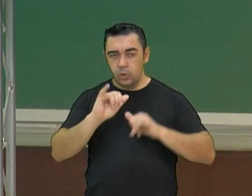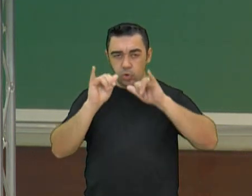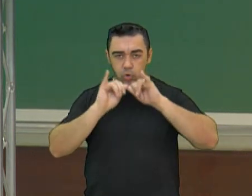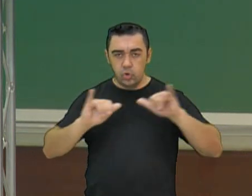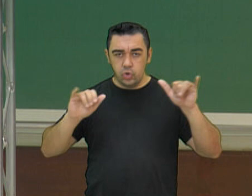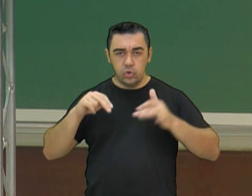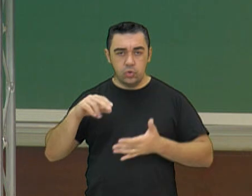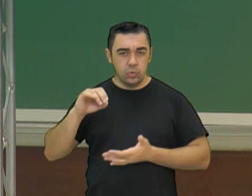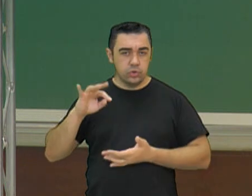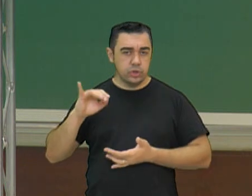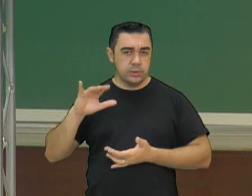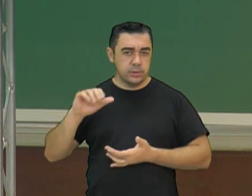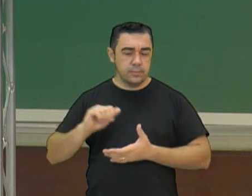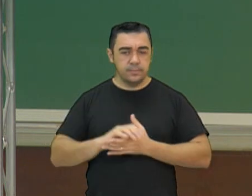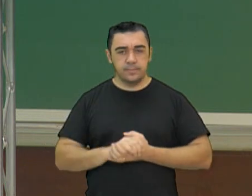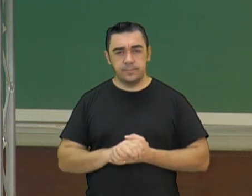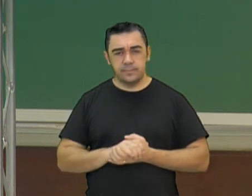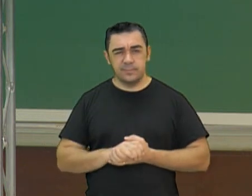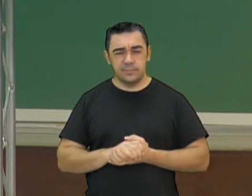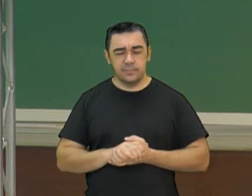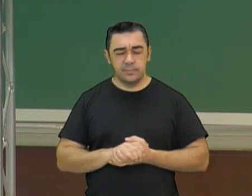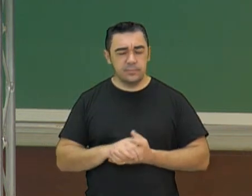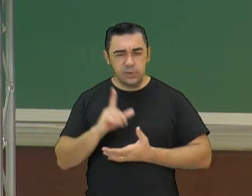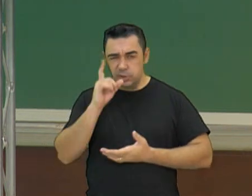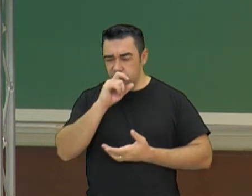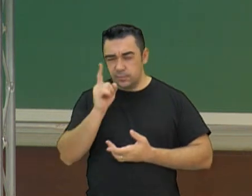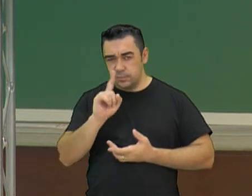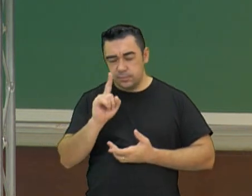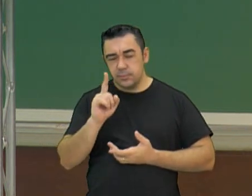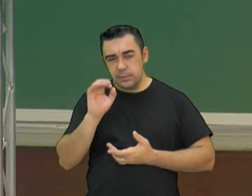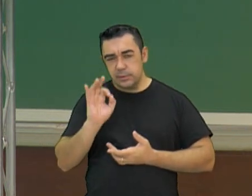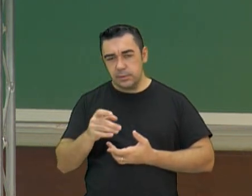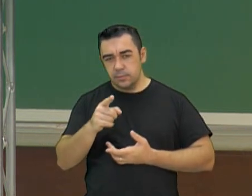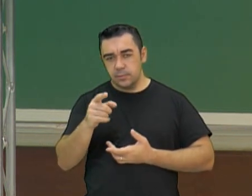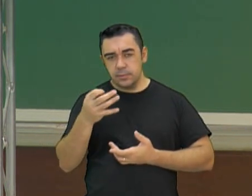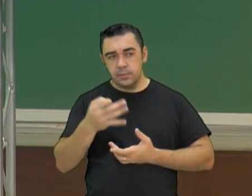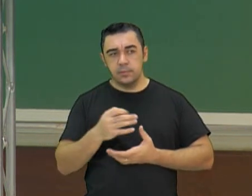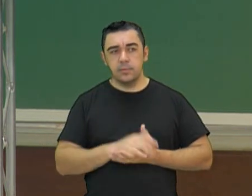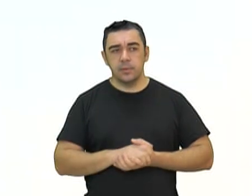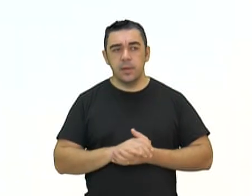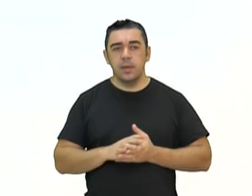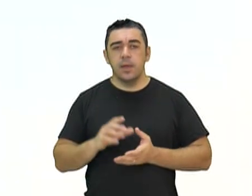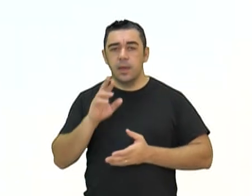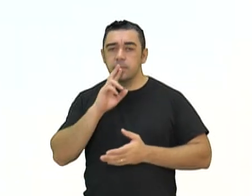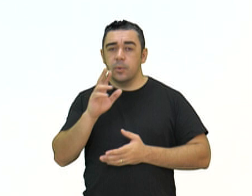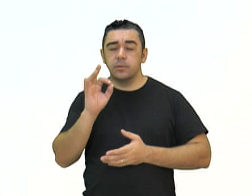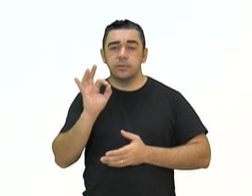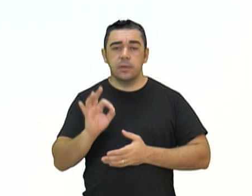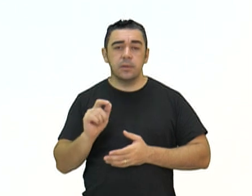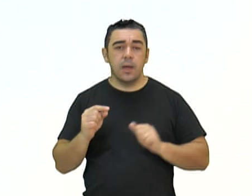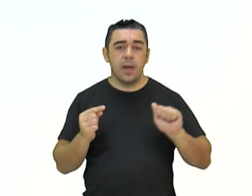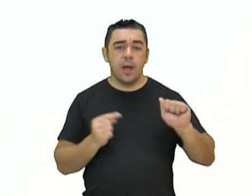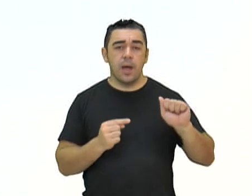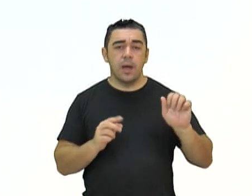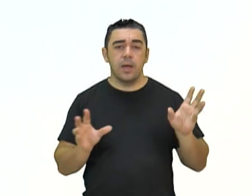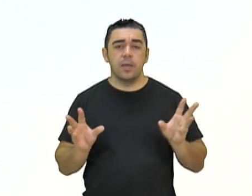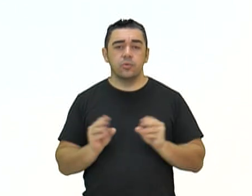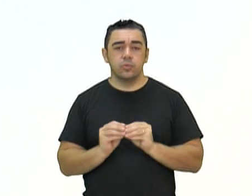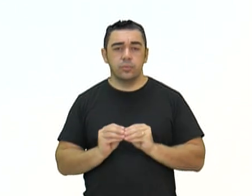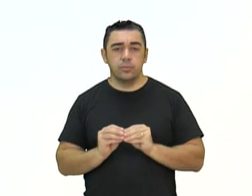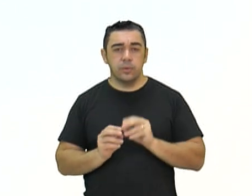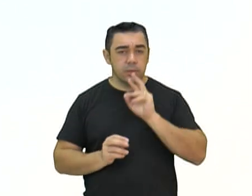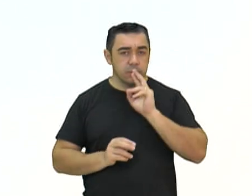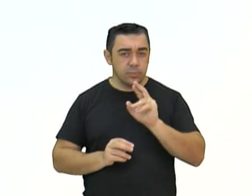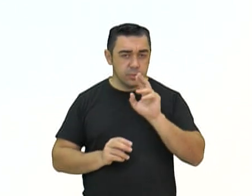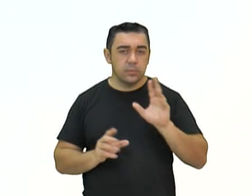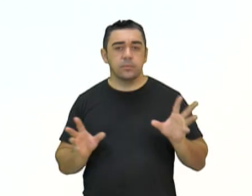autor. Certo? Vamos ver. Essa daqui não estava difícil, tenho certeza que a maioria acertou. Marcou a letra A. Né? Então, quem marcou